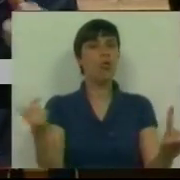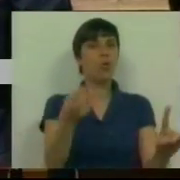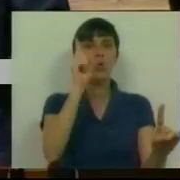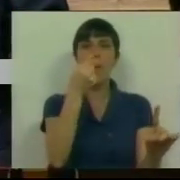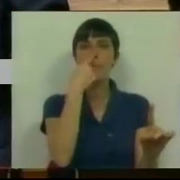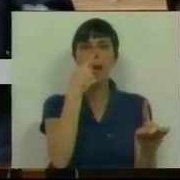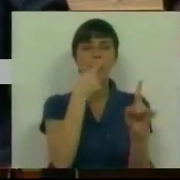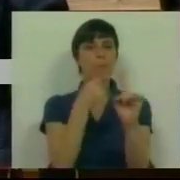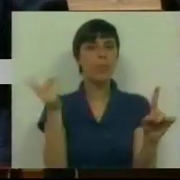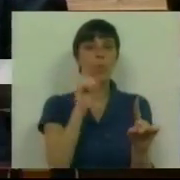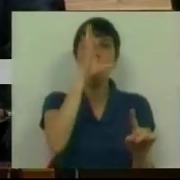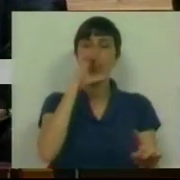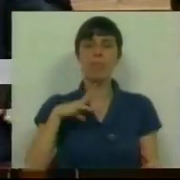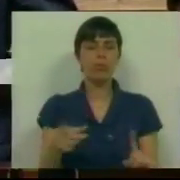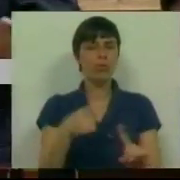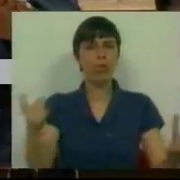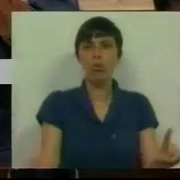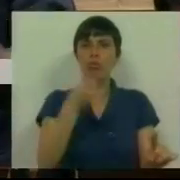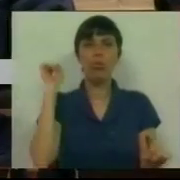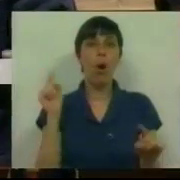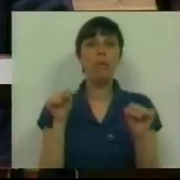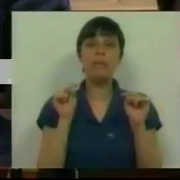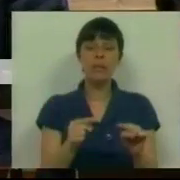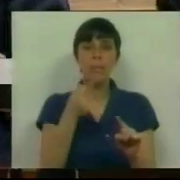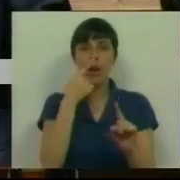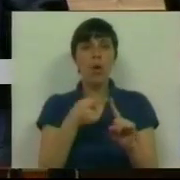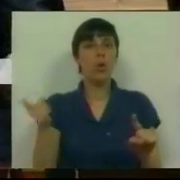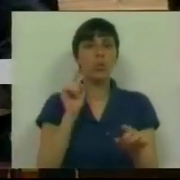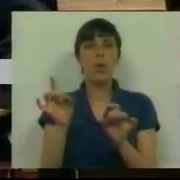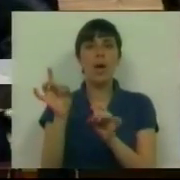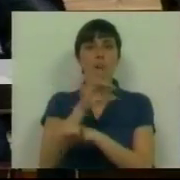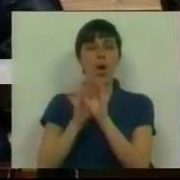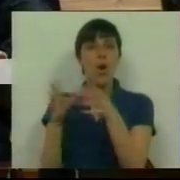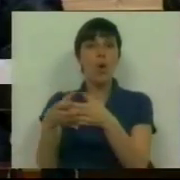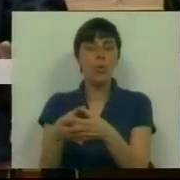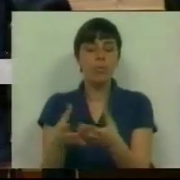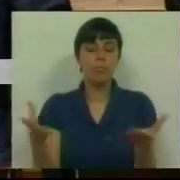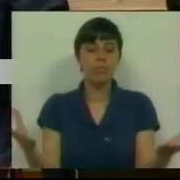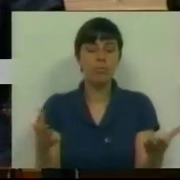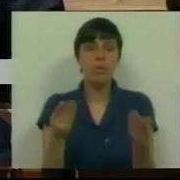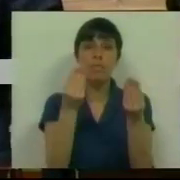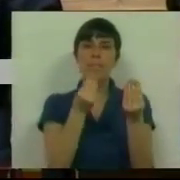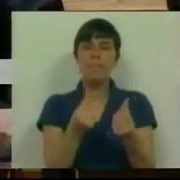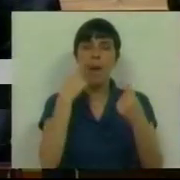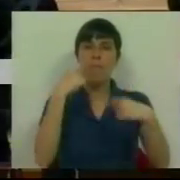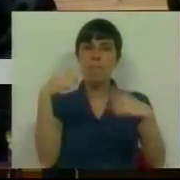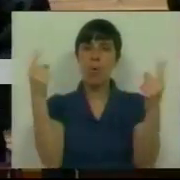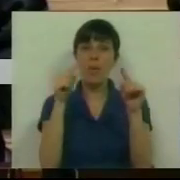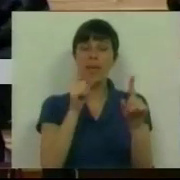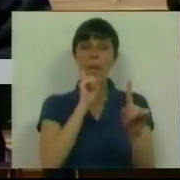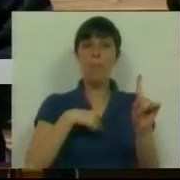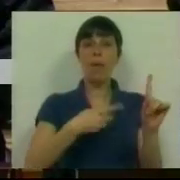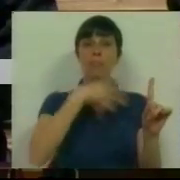a preferência do governo português, que essa não era a preferência do Eurogrupo. Ora, a interpretação pública